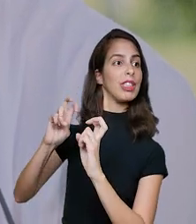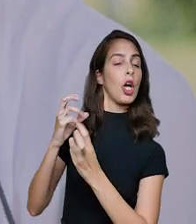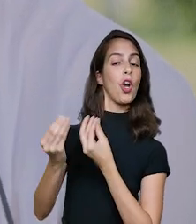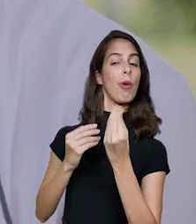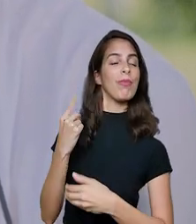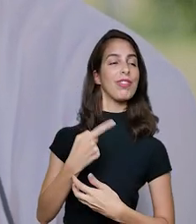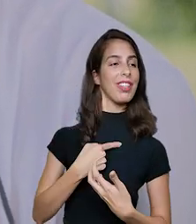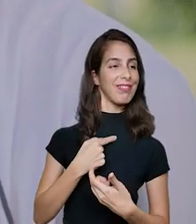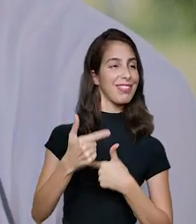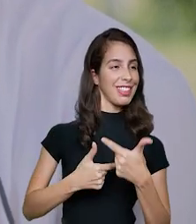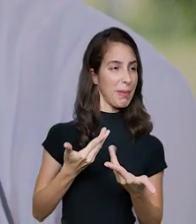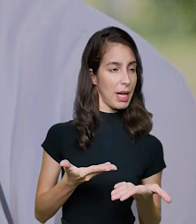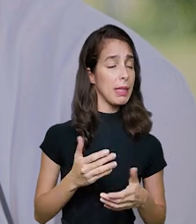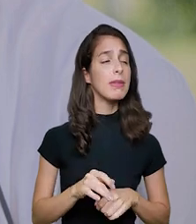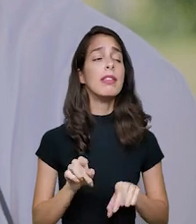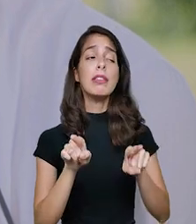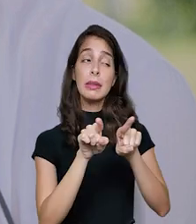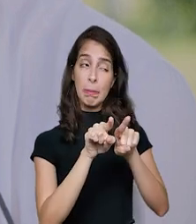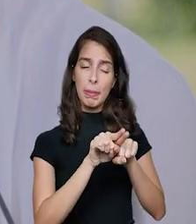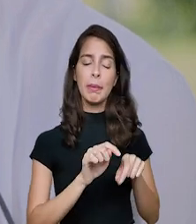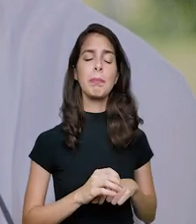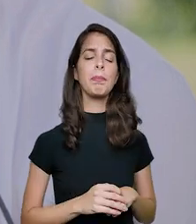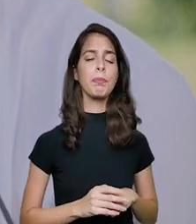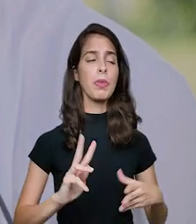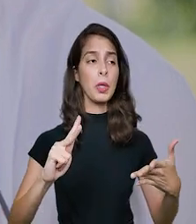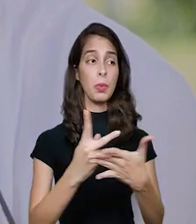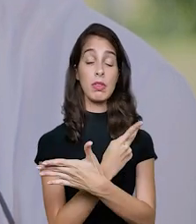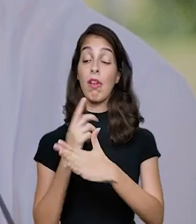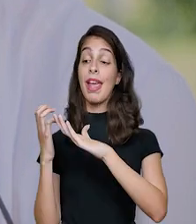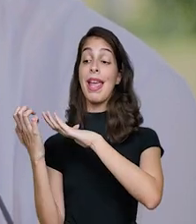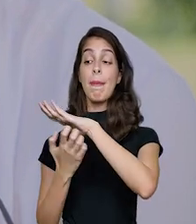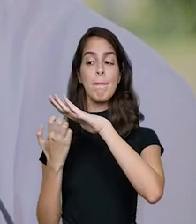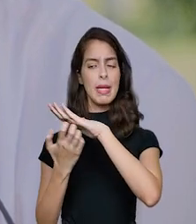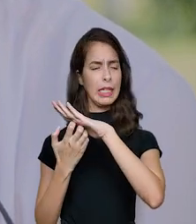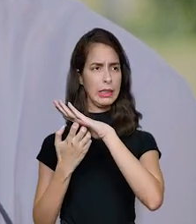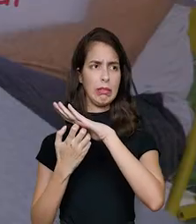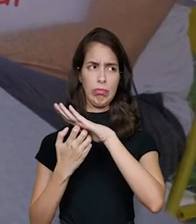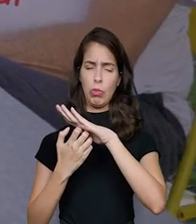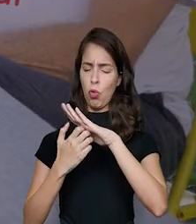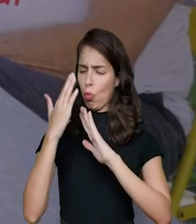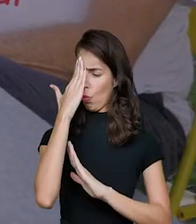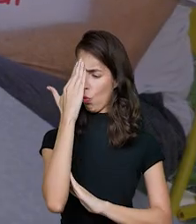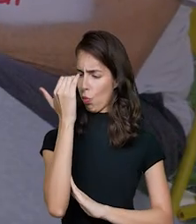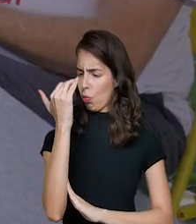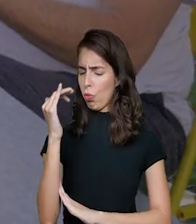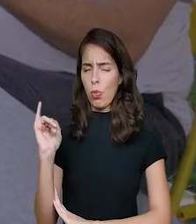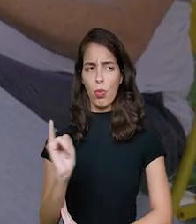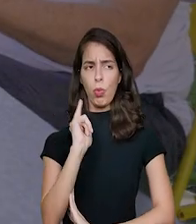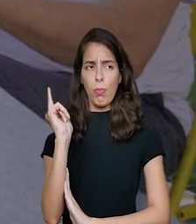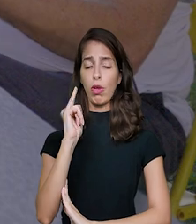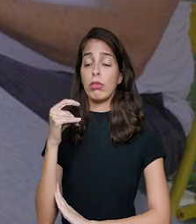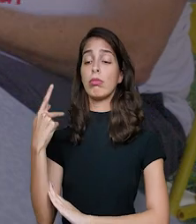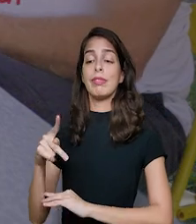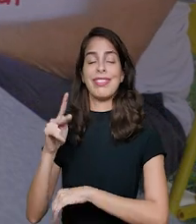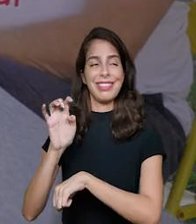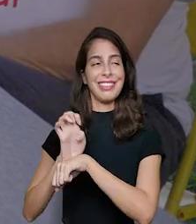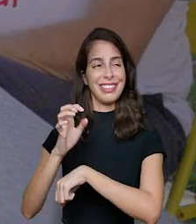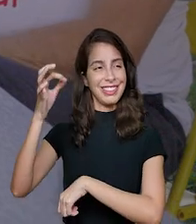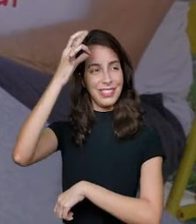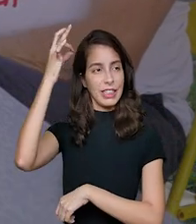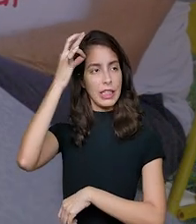aqui no Espírito Santo preocupada que os nossos alunos que eles não tinham mais eh quando abriu seu processo de estágio e